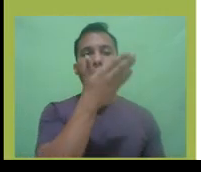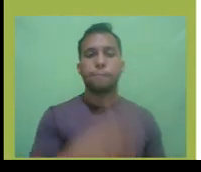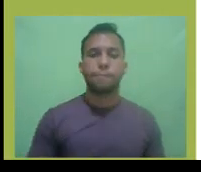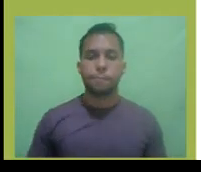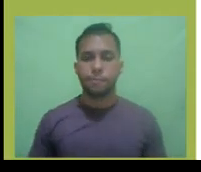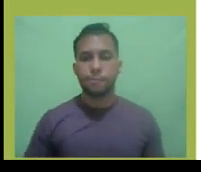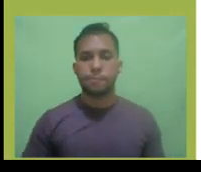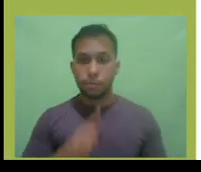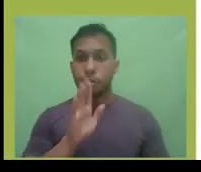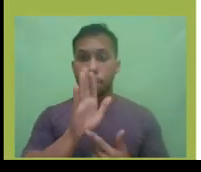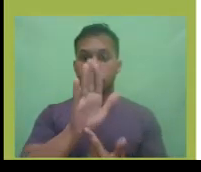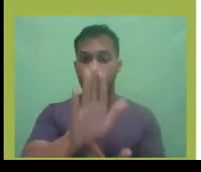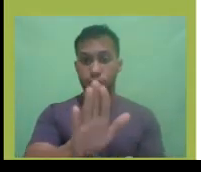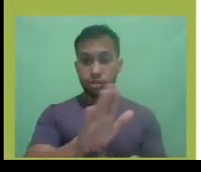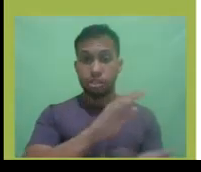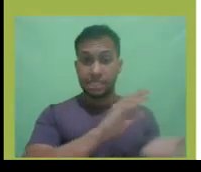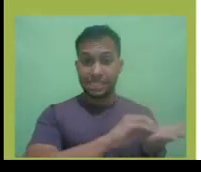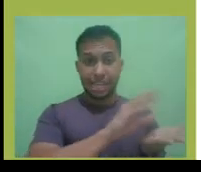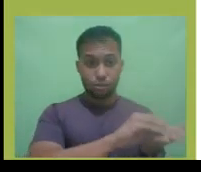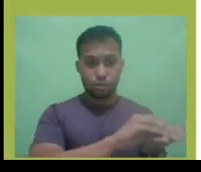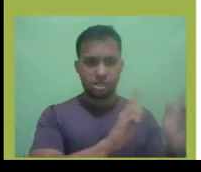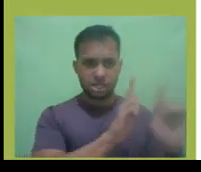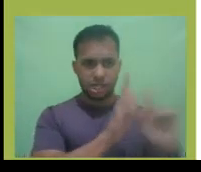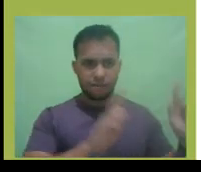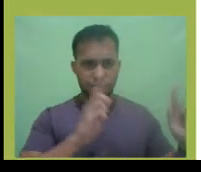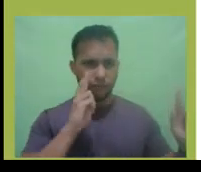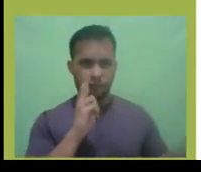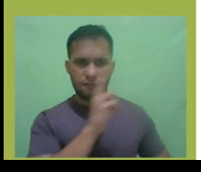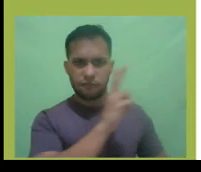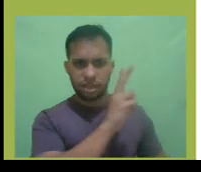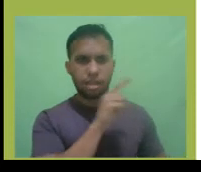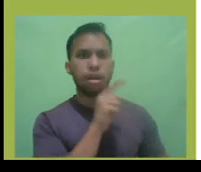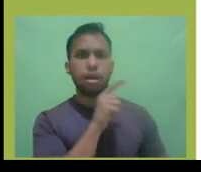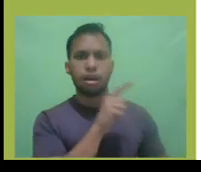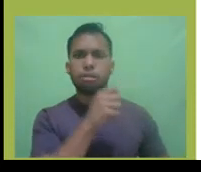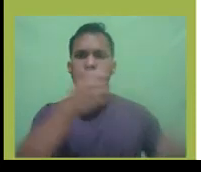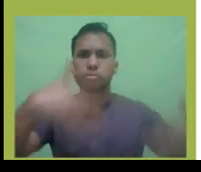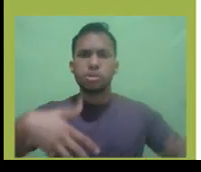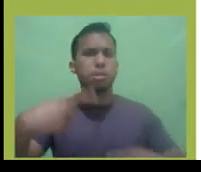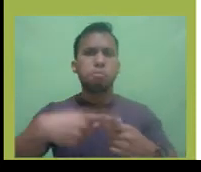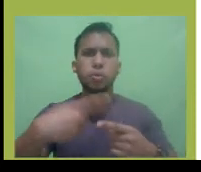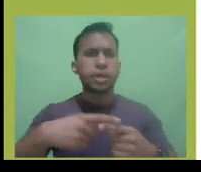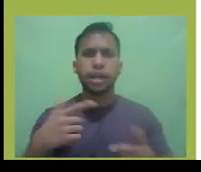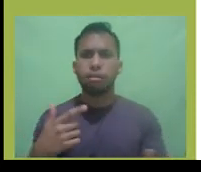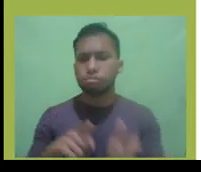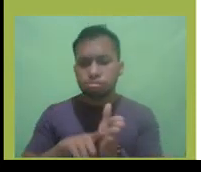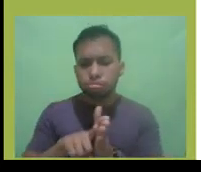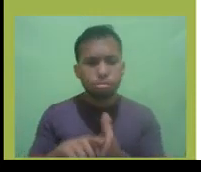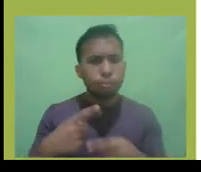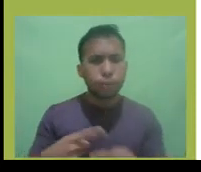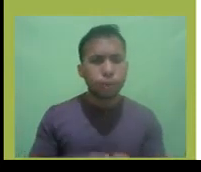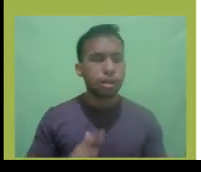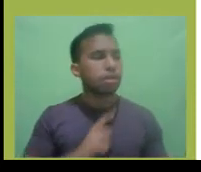que justificam a realização do trabalho. Então, são mostrados dados com a citação de onde eles